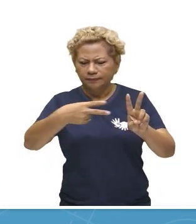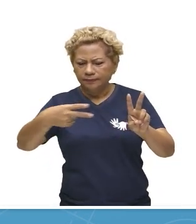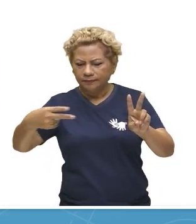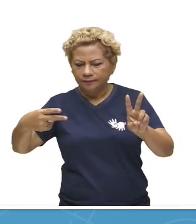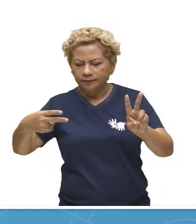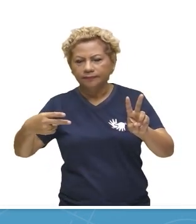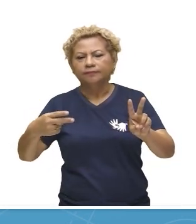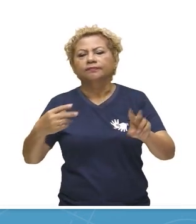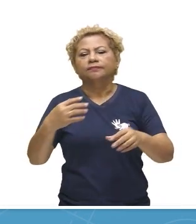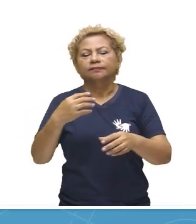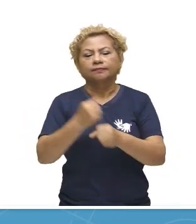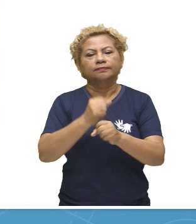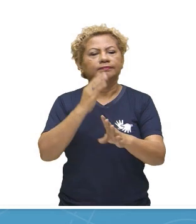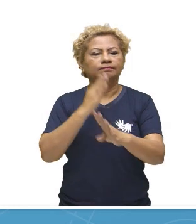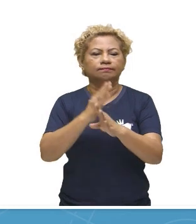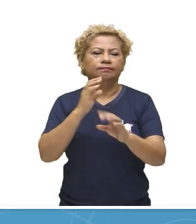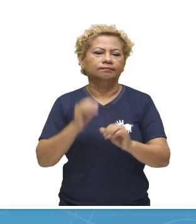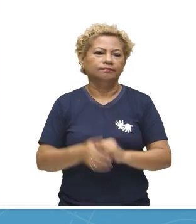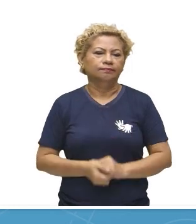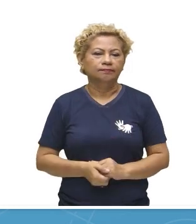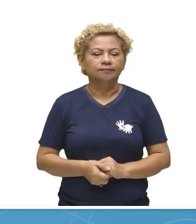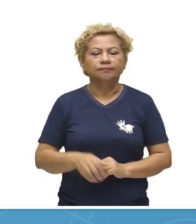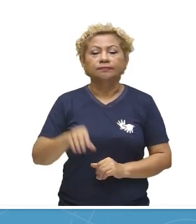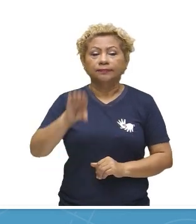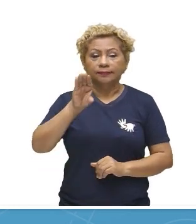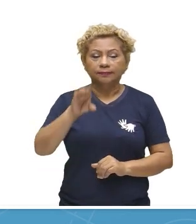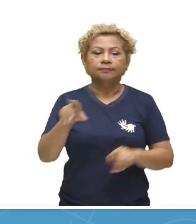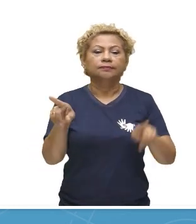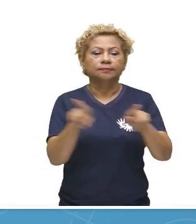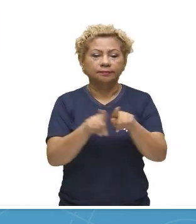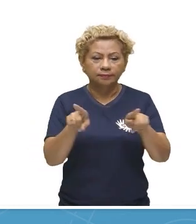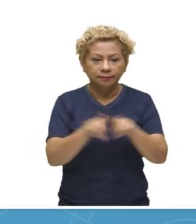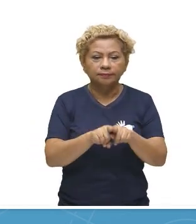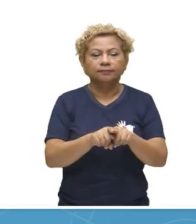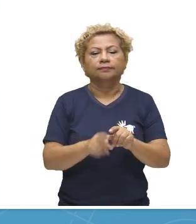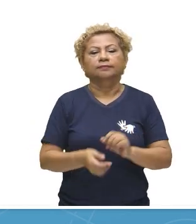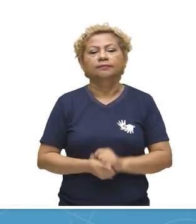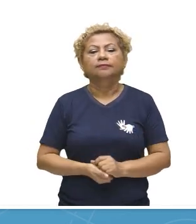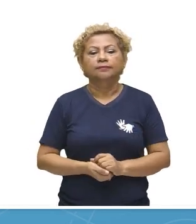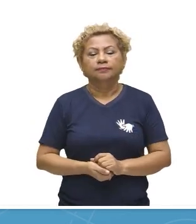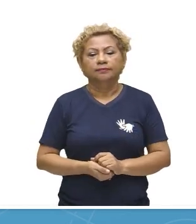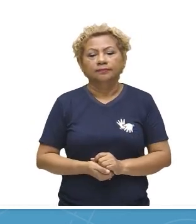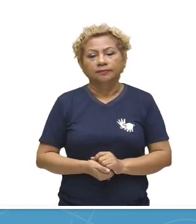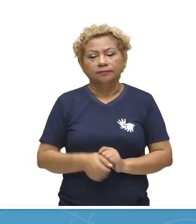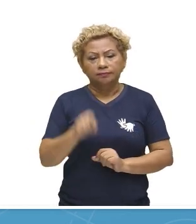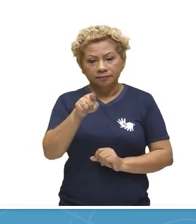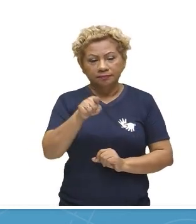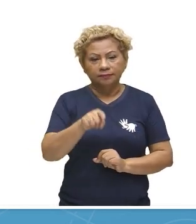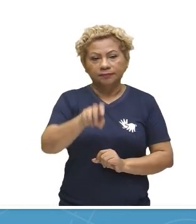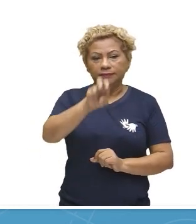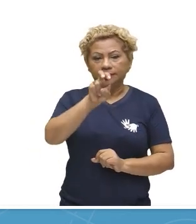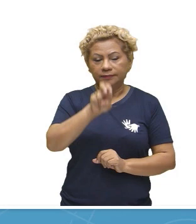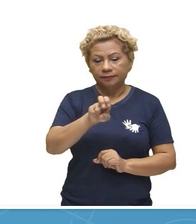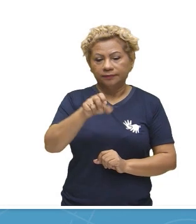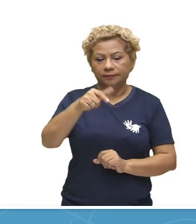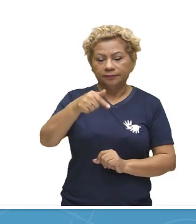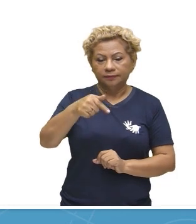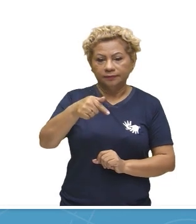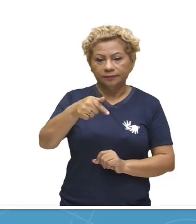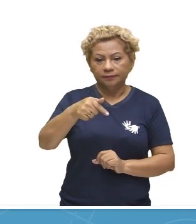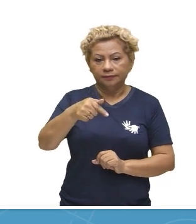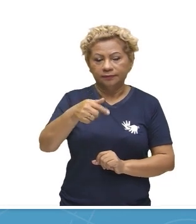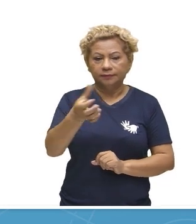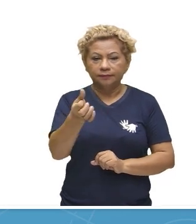Raiz quadrada de 576, decompondo aqui, eu consigo extrair da raiz aqui e eu vou saber